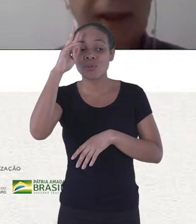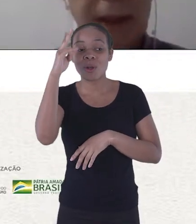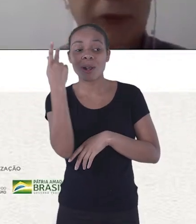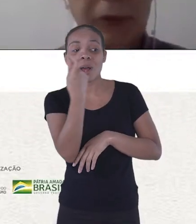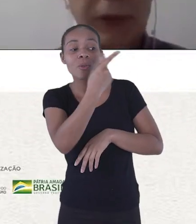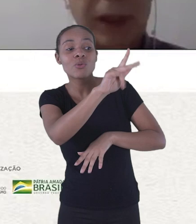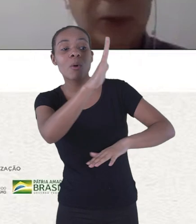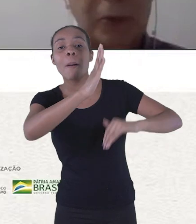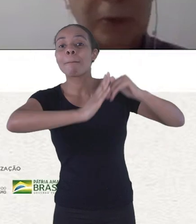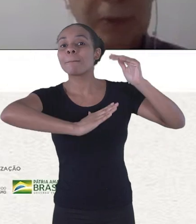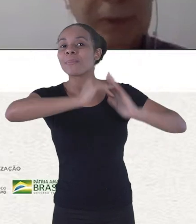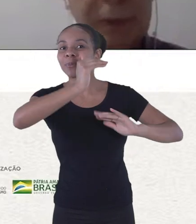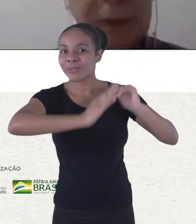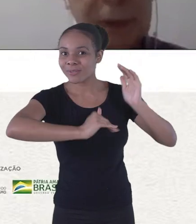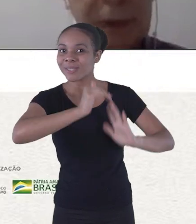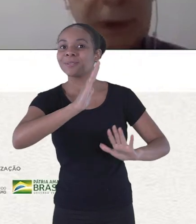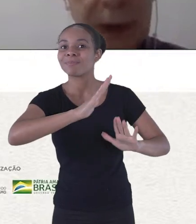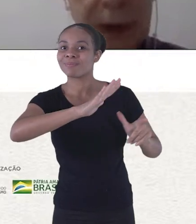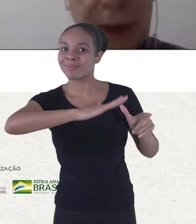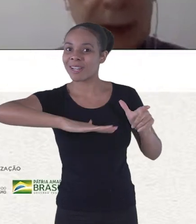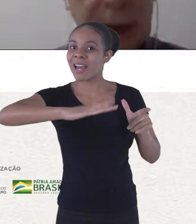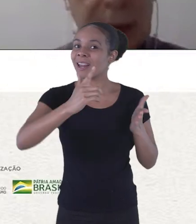carreira editorial.